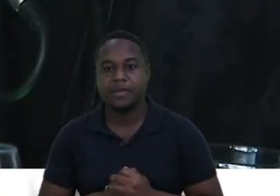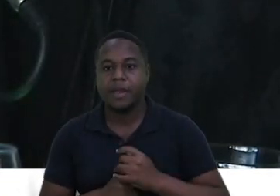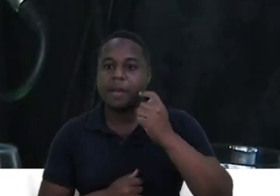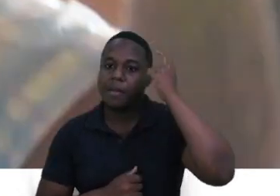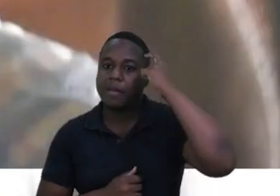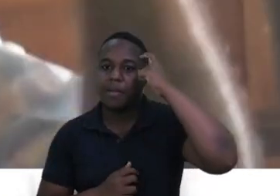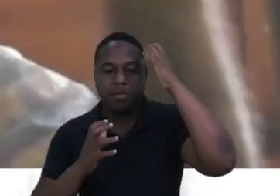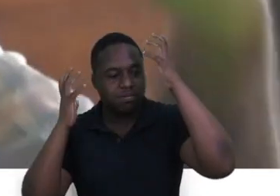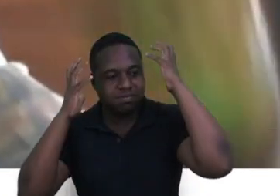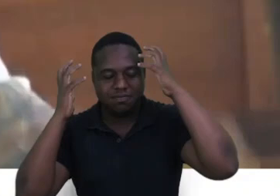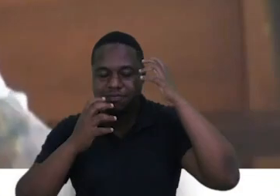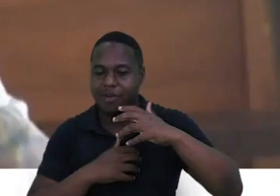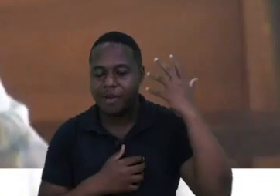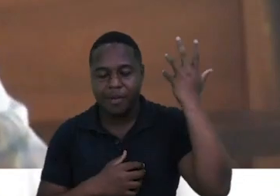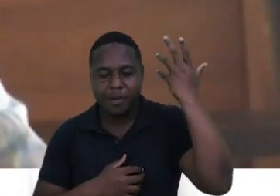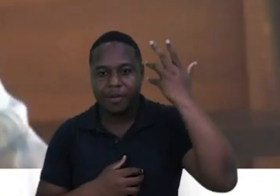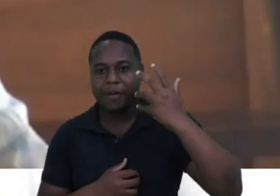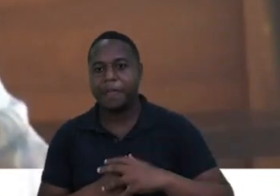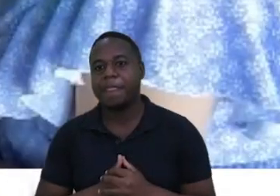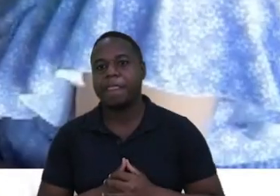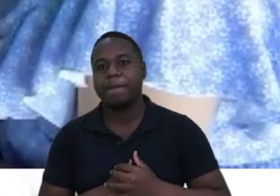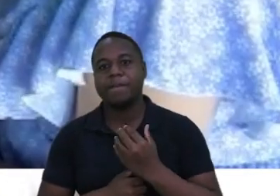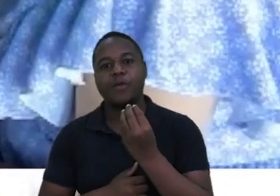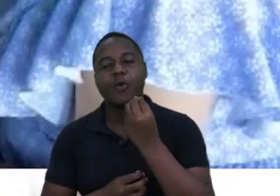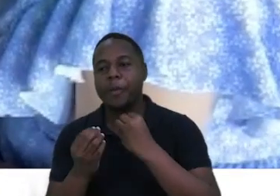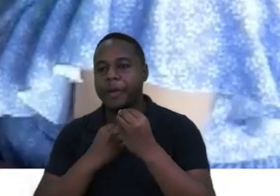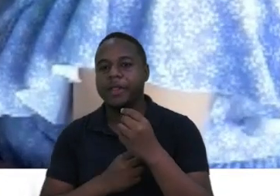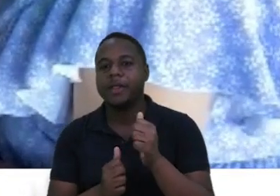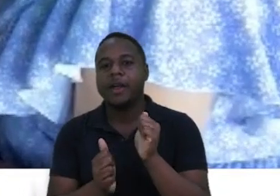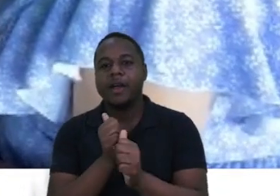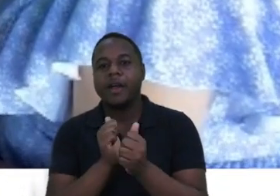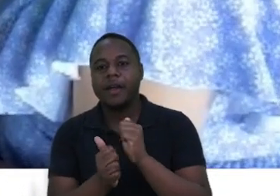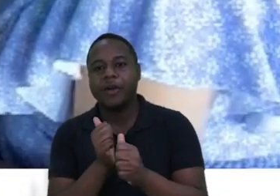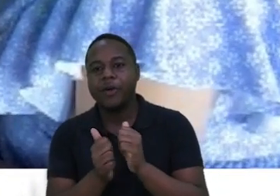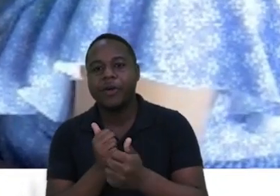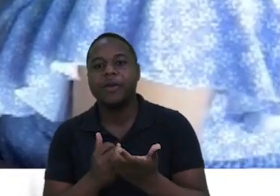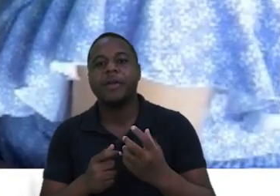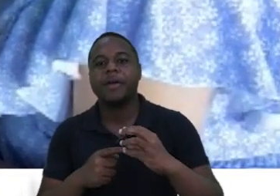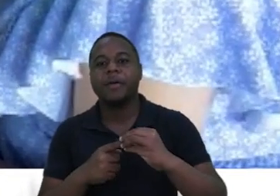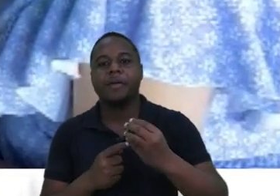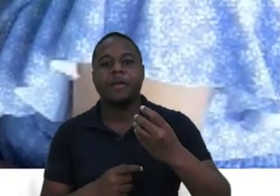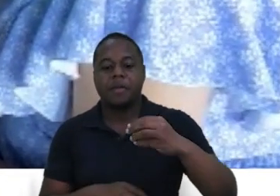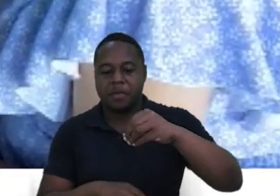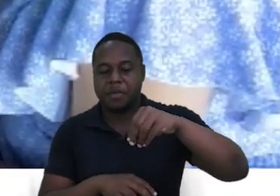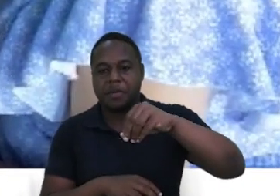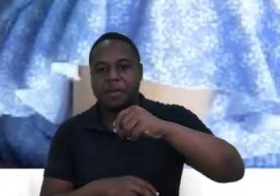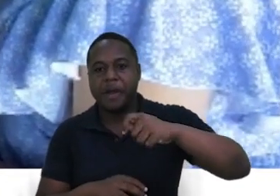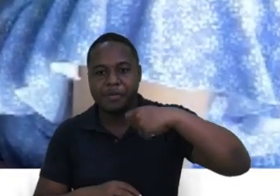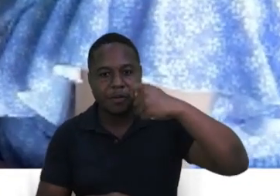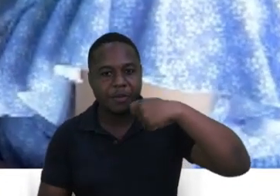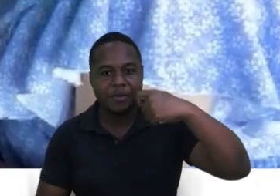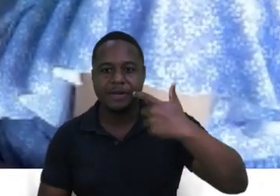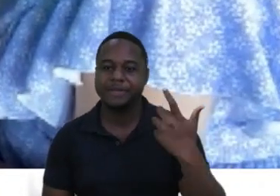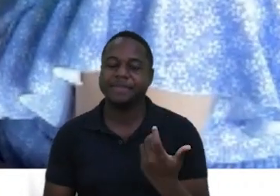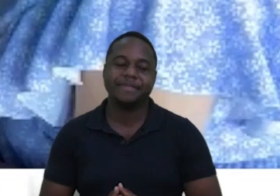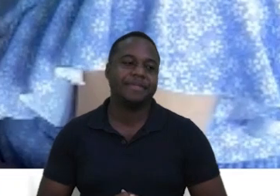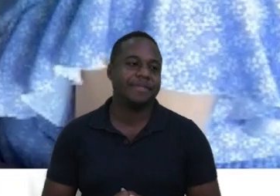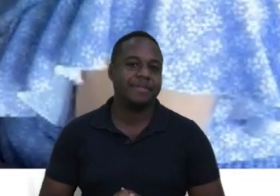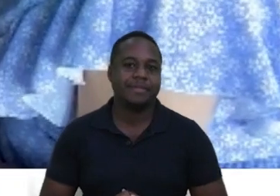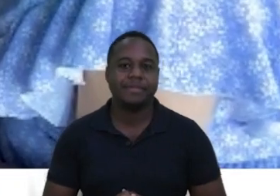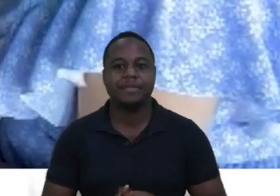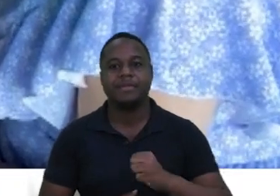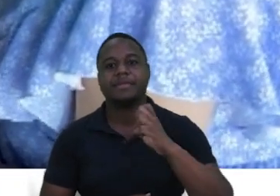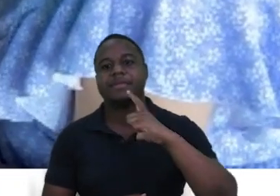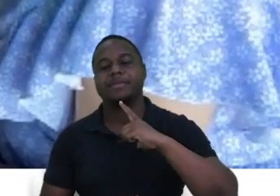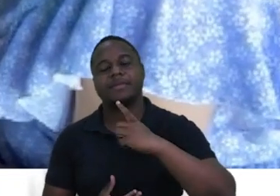ficou abalado a mil por hora. Sem contar comida, né? Arroz com fritas e molho apimentado. E olha isso lá. É comida de gente. Se tiver, né? Pelo amor